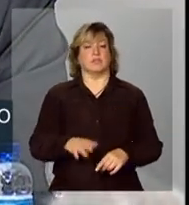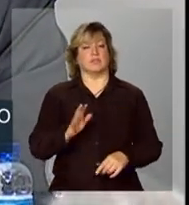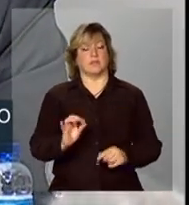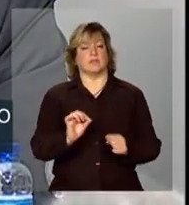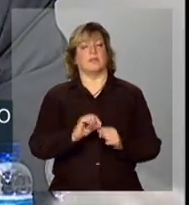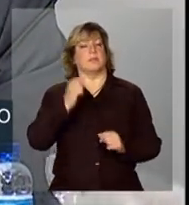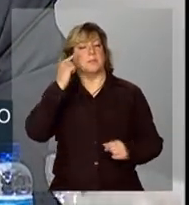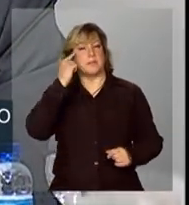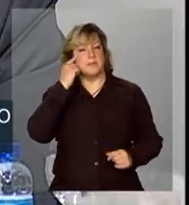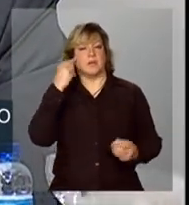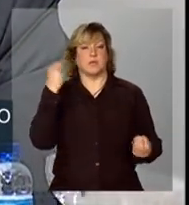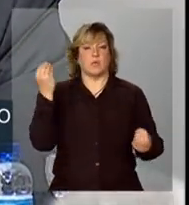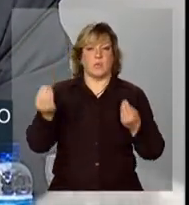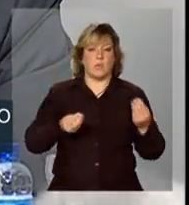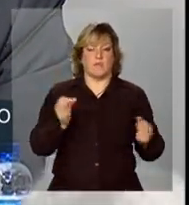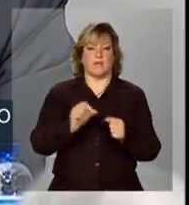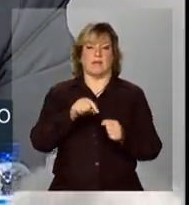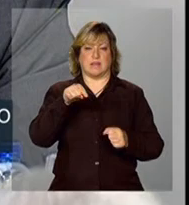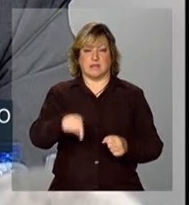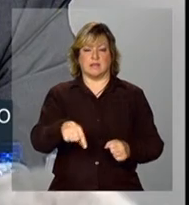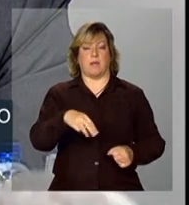Pensado em a moratória